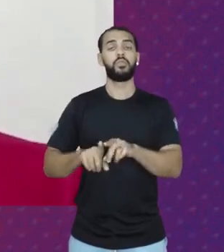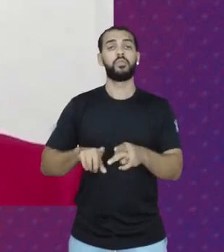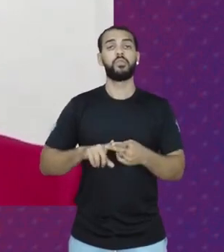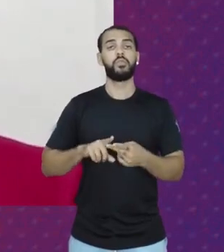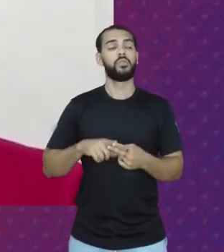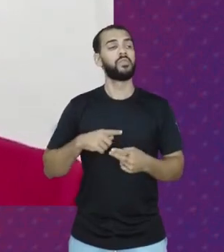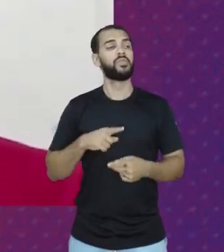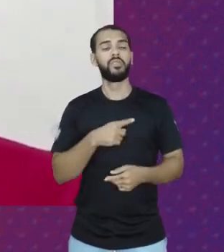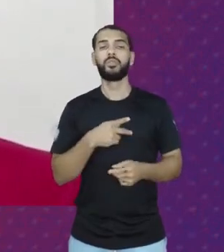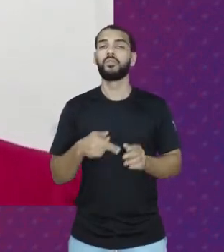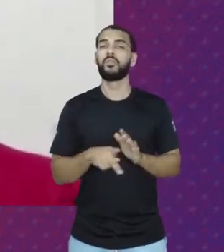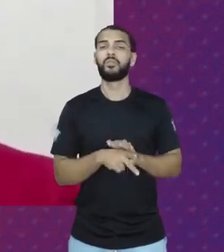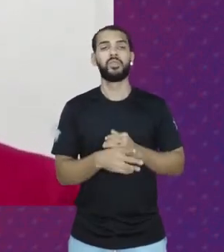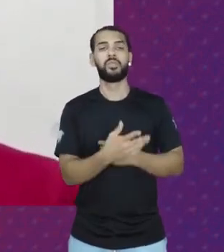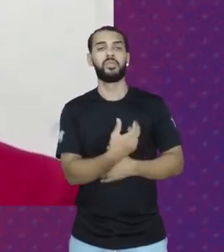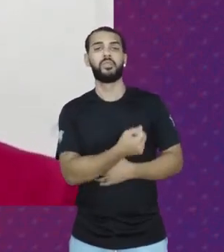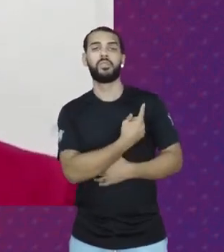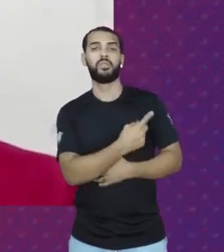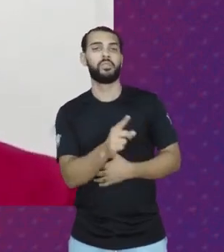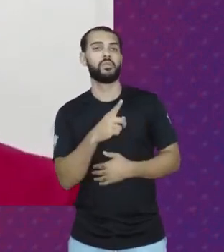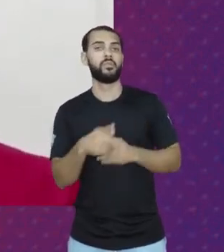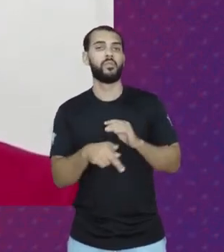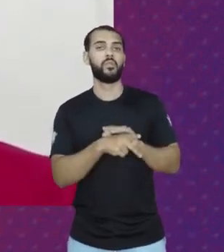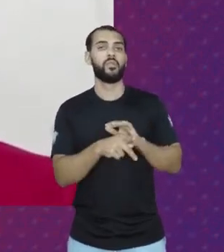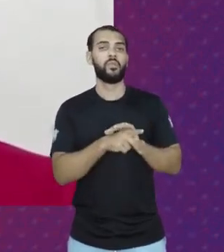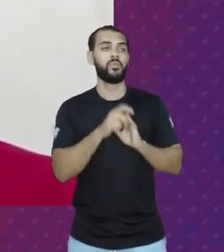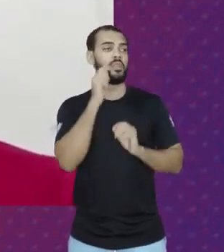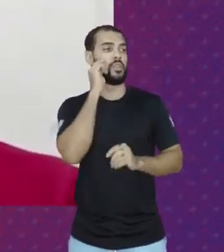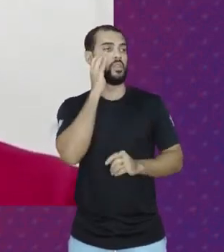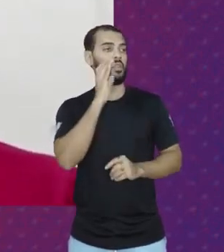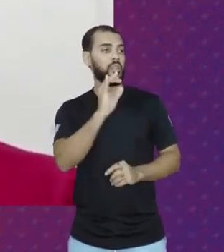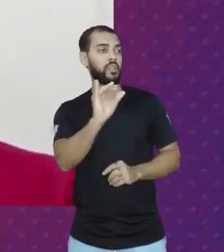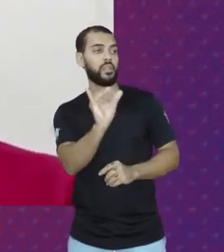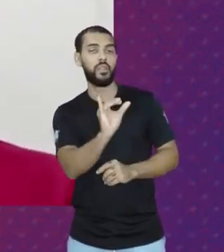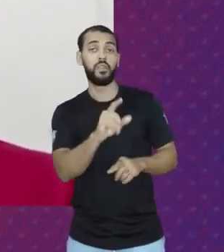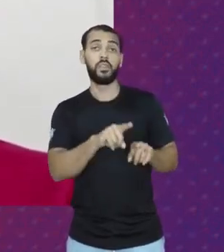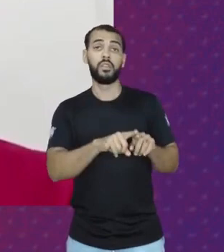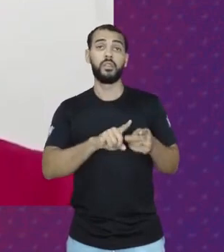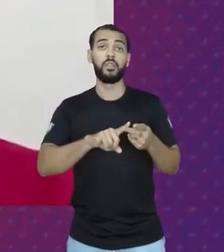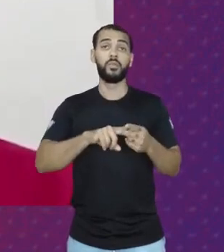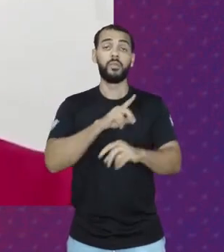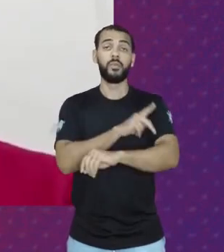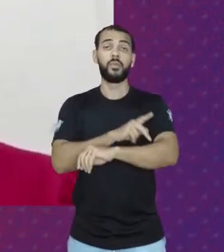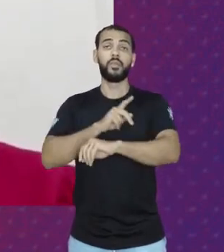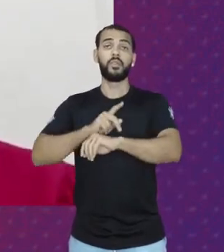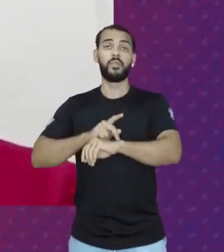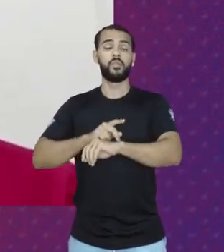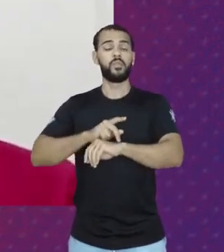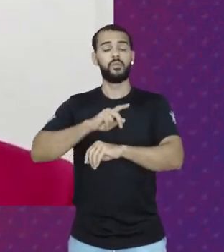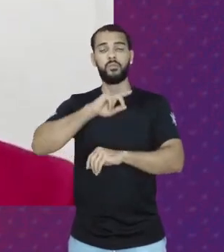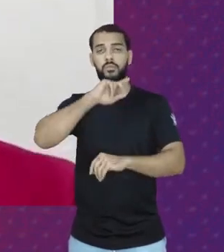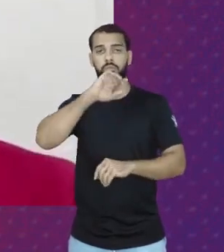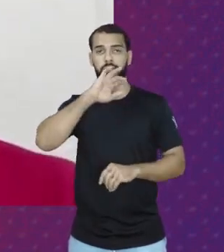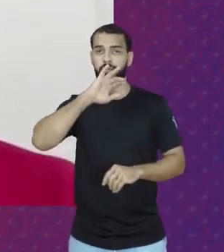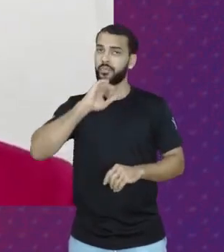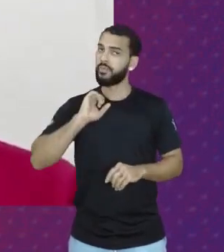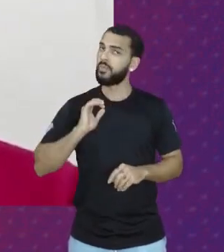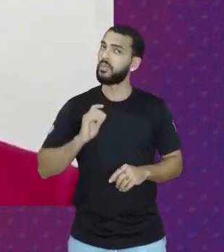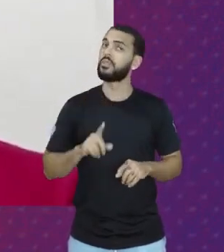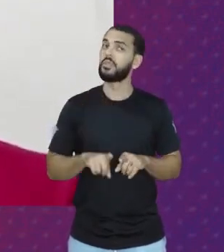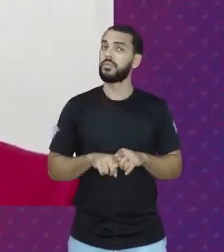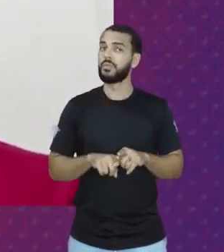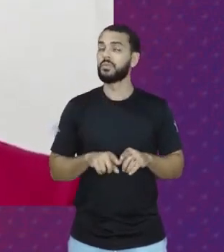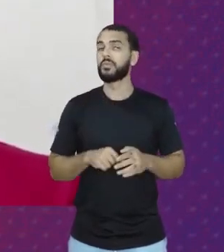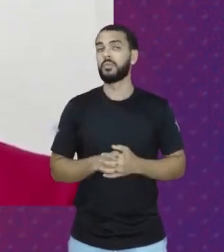negava as teses científicas, um obscurantismo pedagógico muito grande, que trouxe para